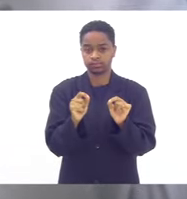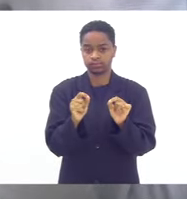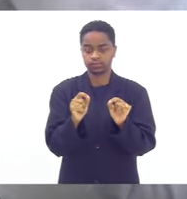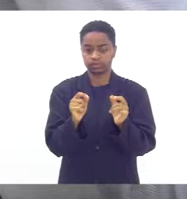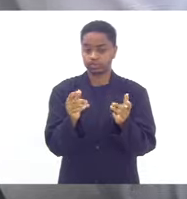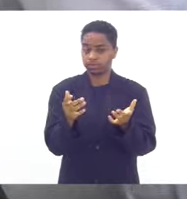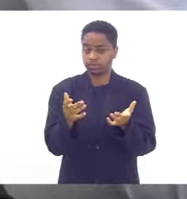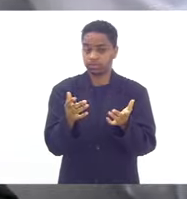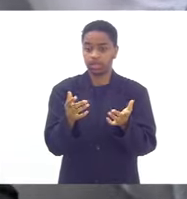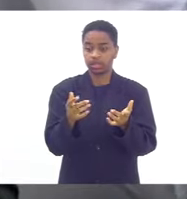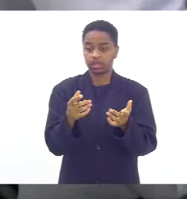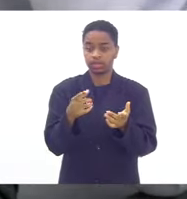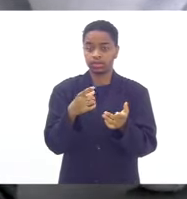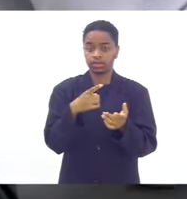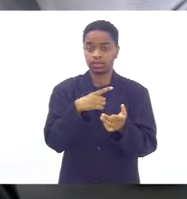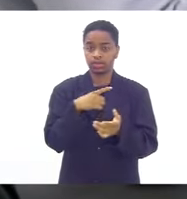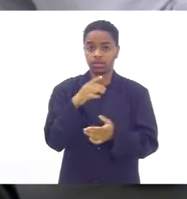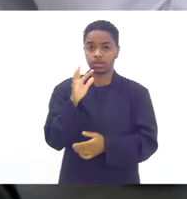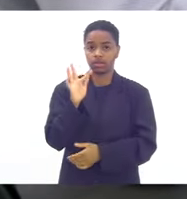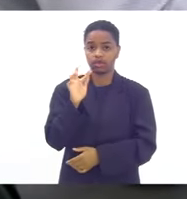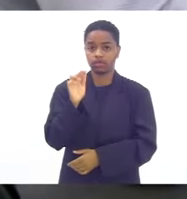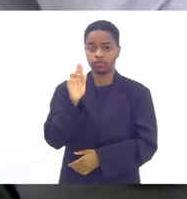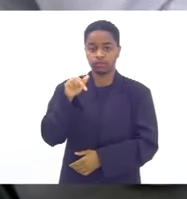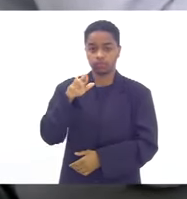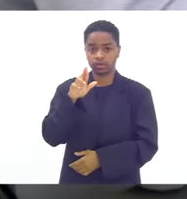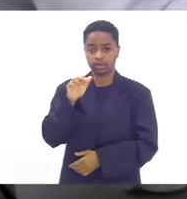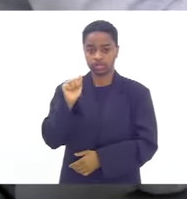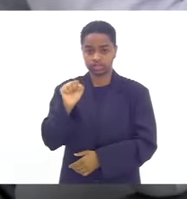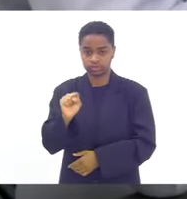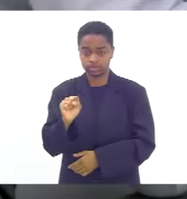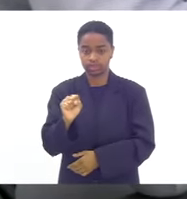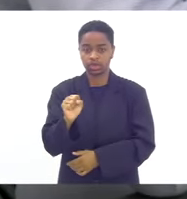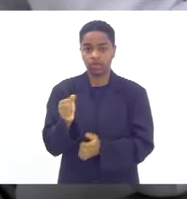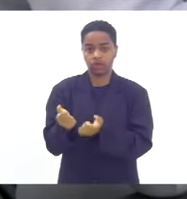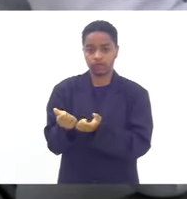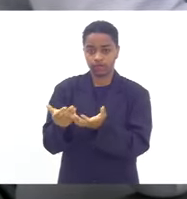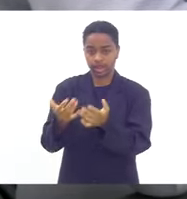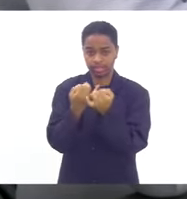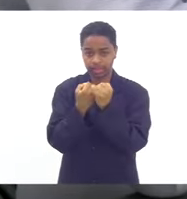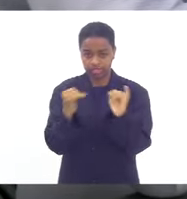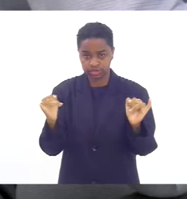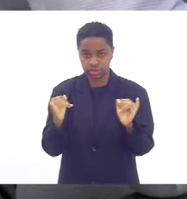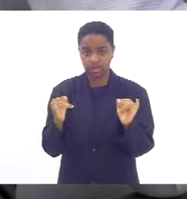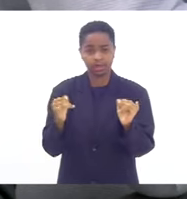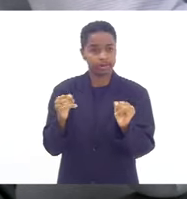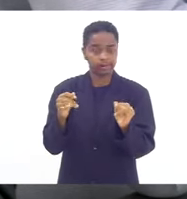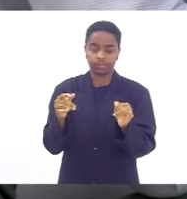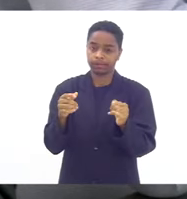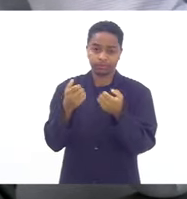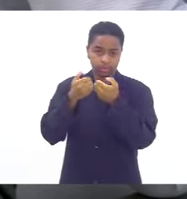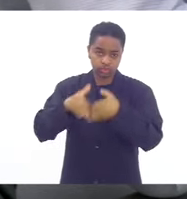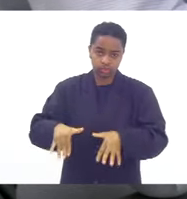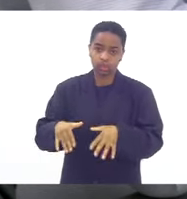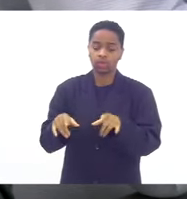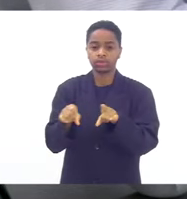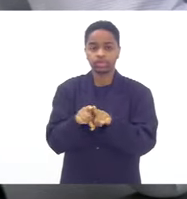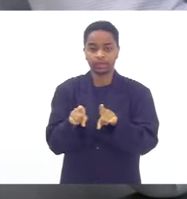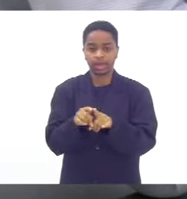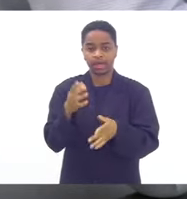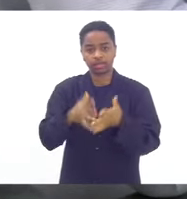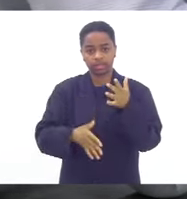intensa em Furnas, que fornece energia para a Light, e acabou impactando o nosso fornecimento